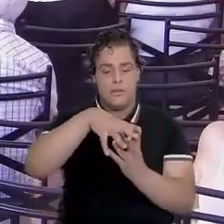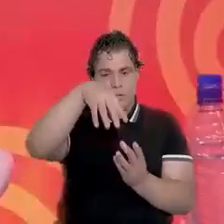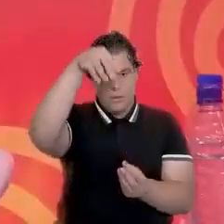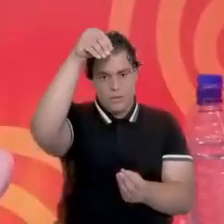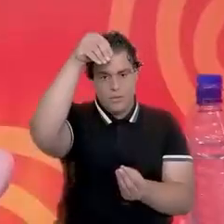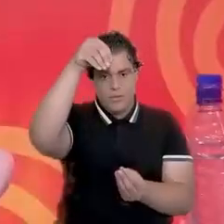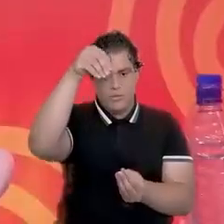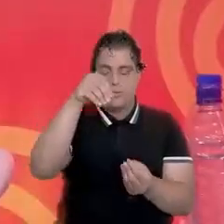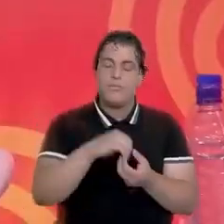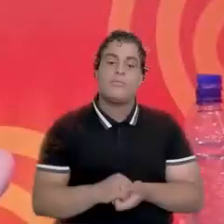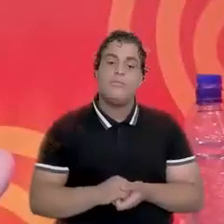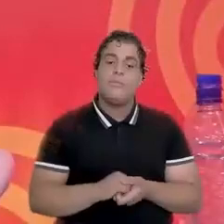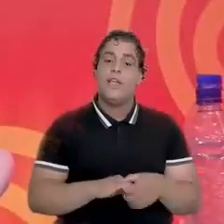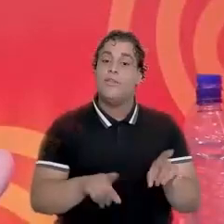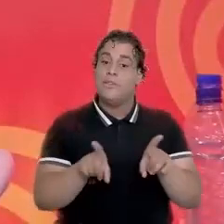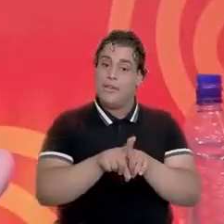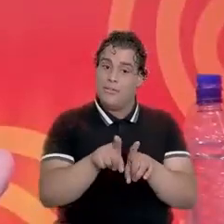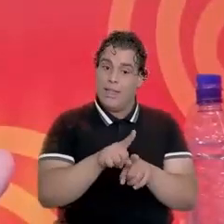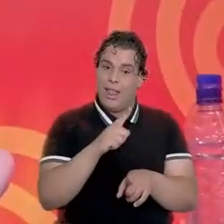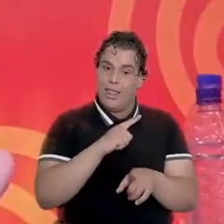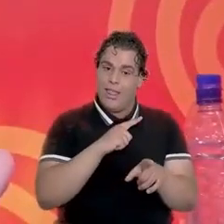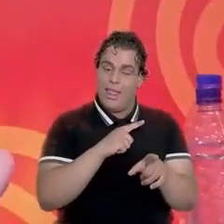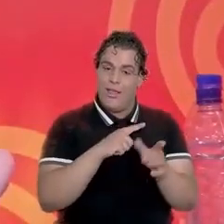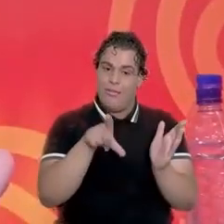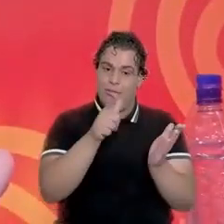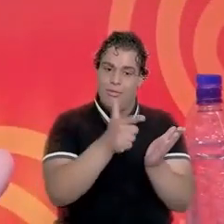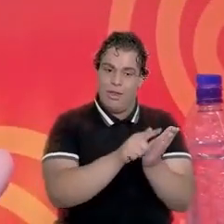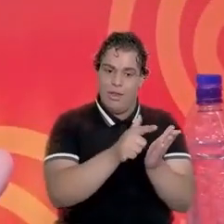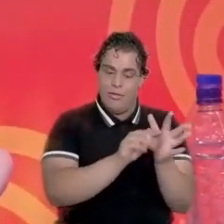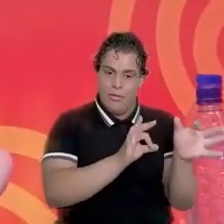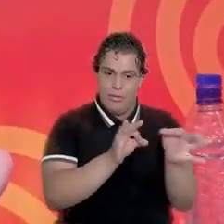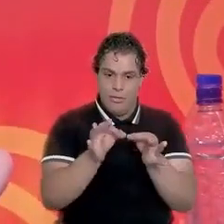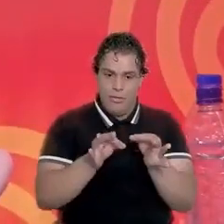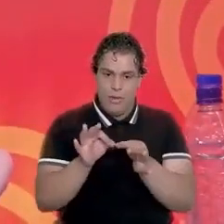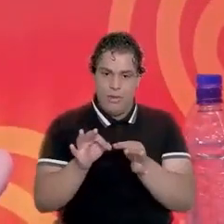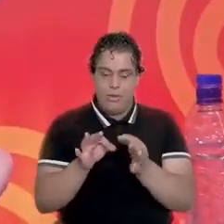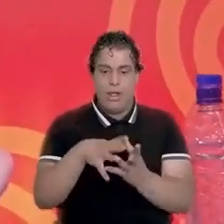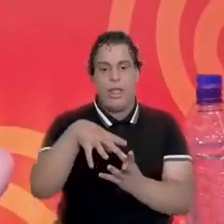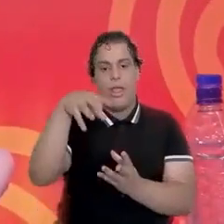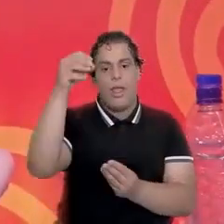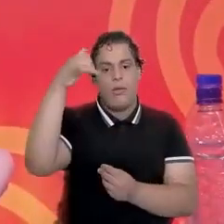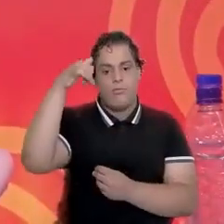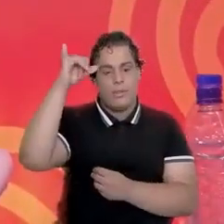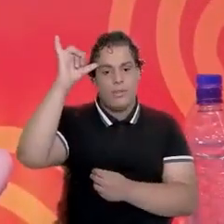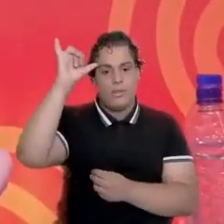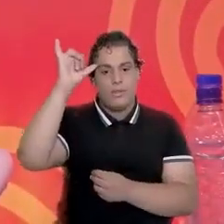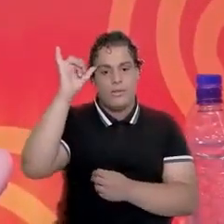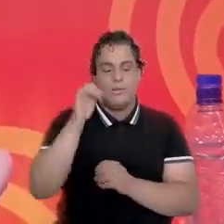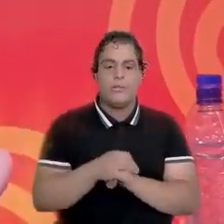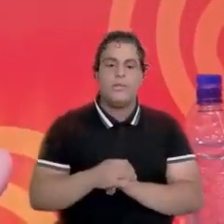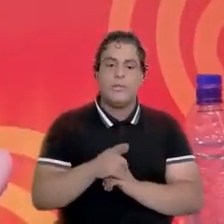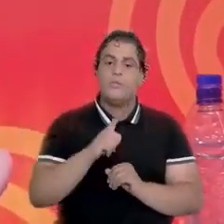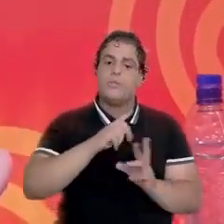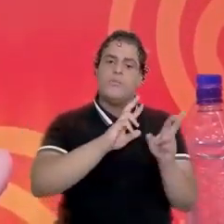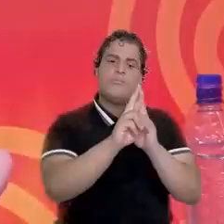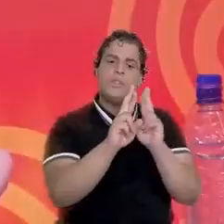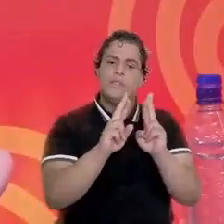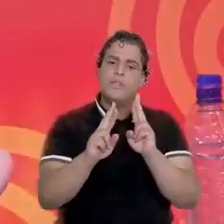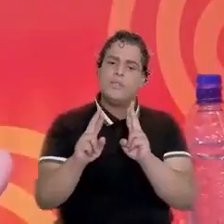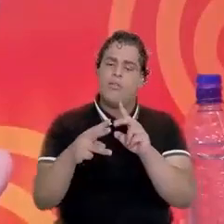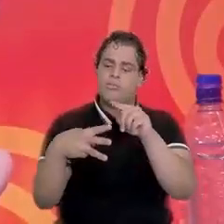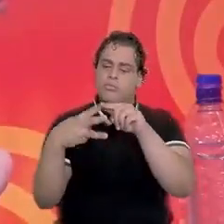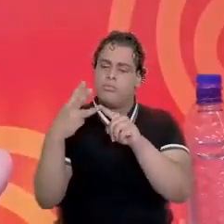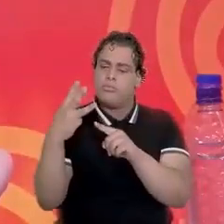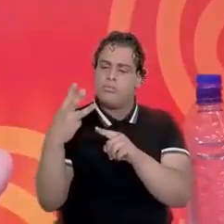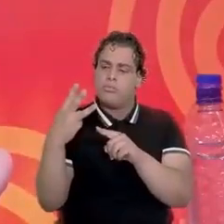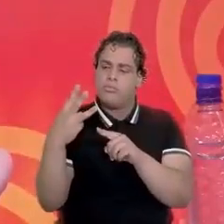Alma. E tem um outro preparado aí, que você já me disse, que é A Alma Sertaneja. Tem uma relação entre os títulos? A